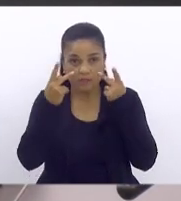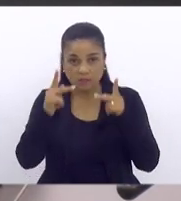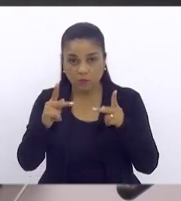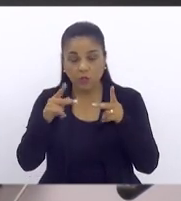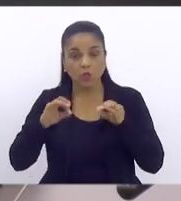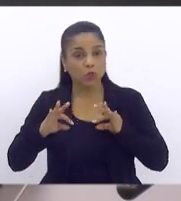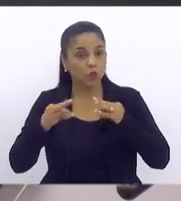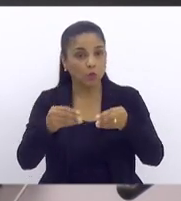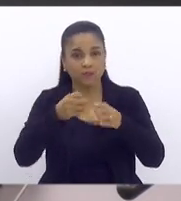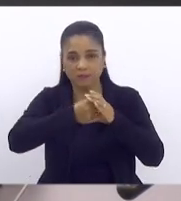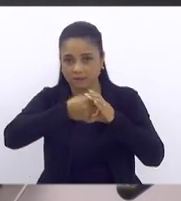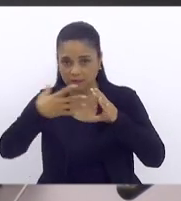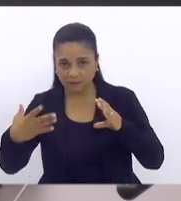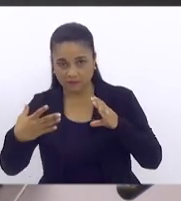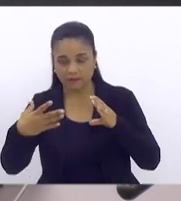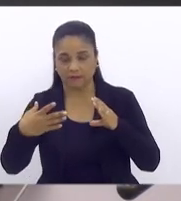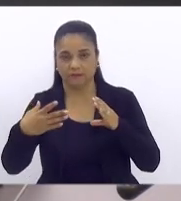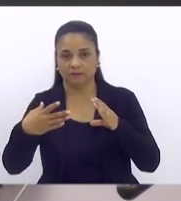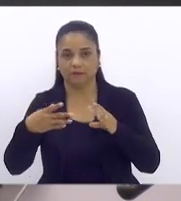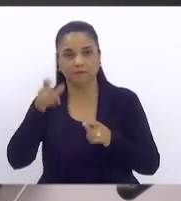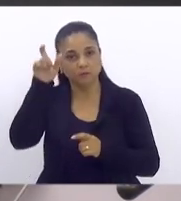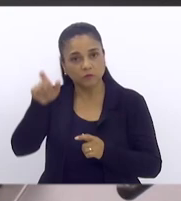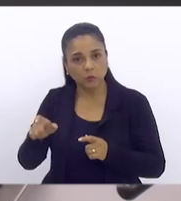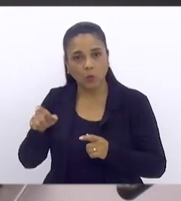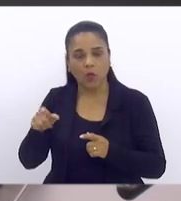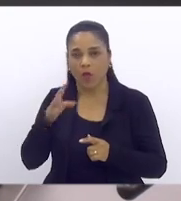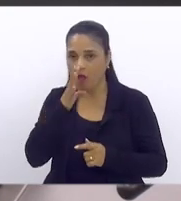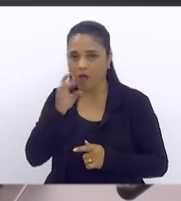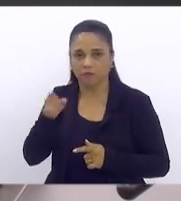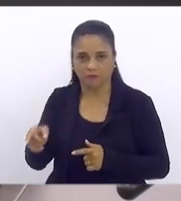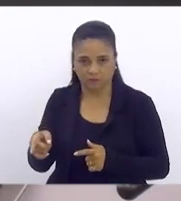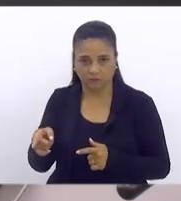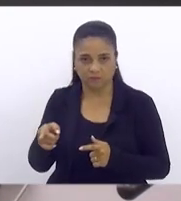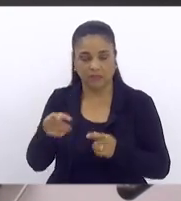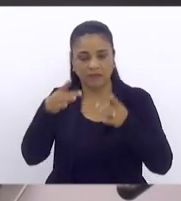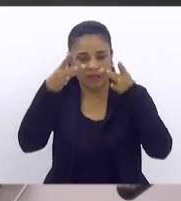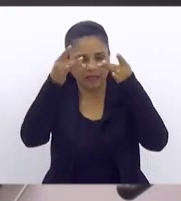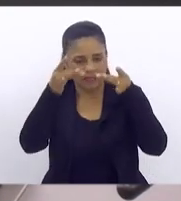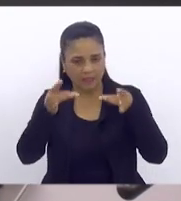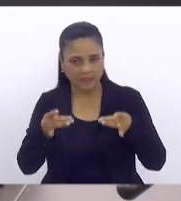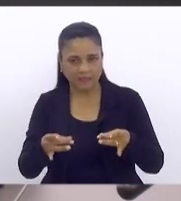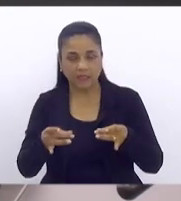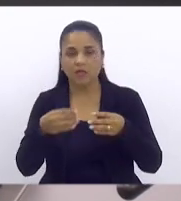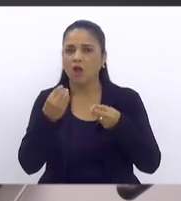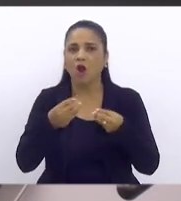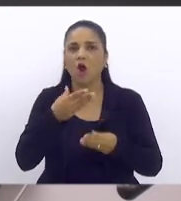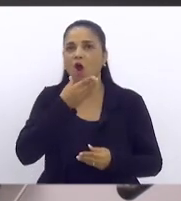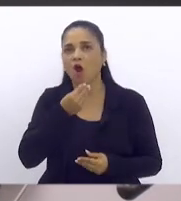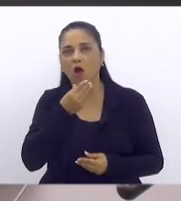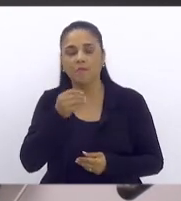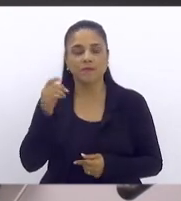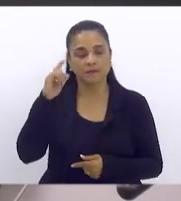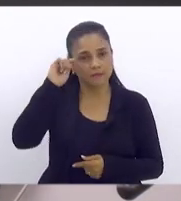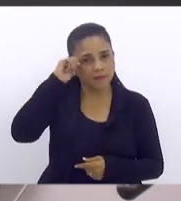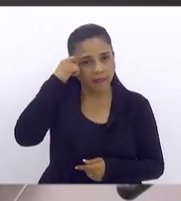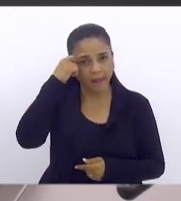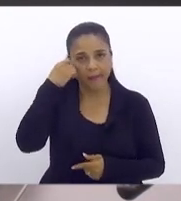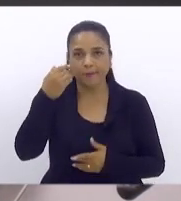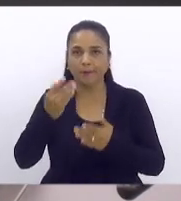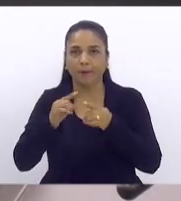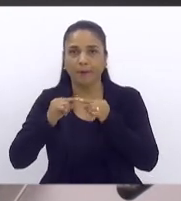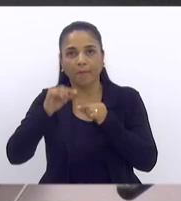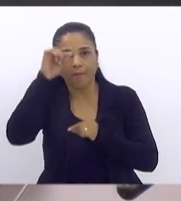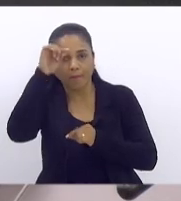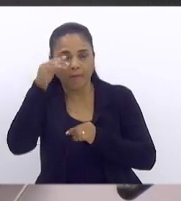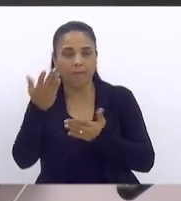as características possíveis do acusado. E as características mais detalhadas. Não basta você dizer, ah, é um homem negro, de estatura mediana, porque são coisas muito